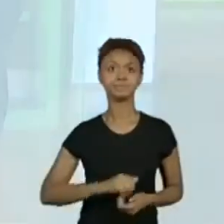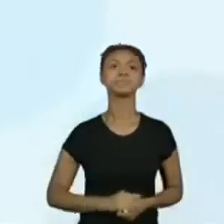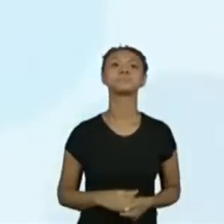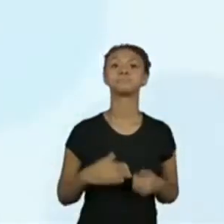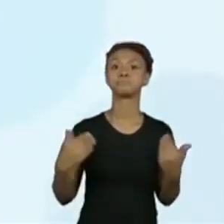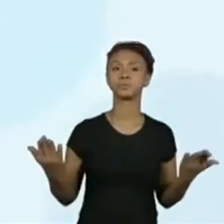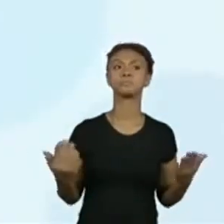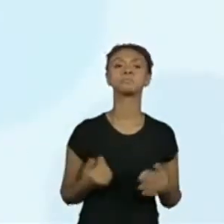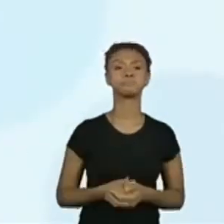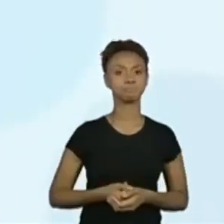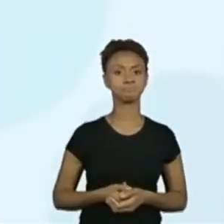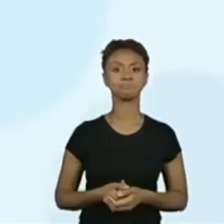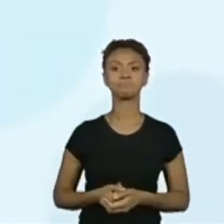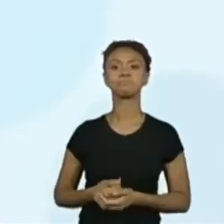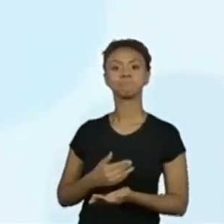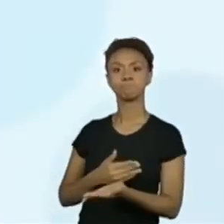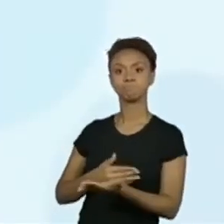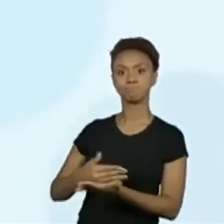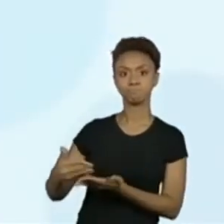queimada.